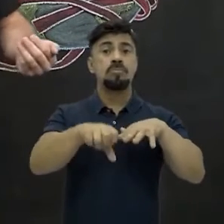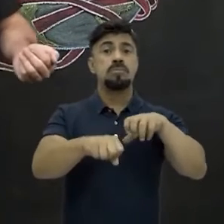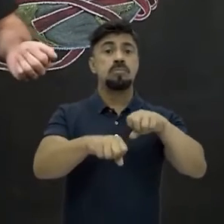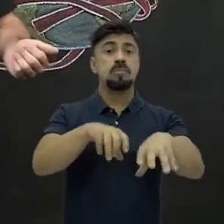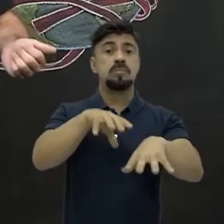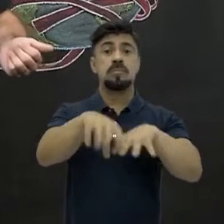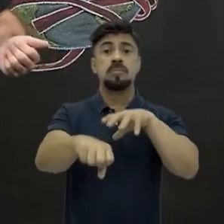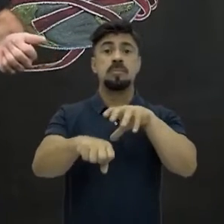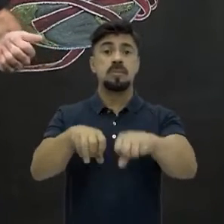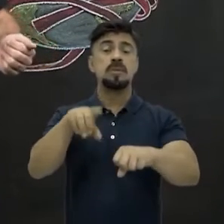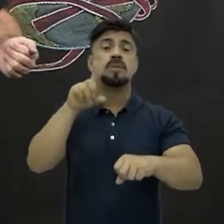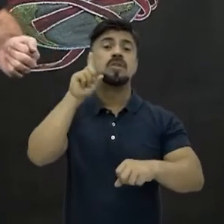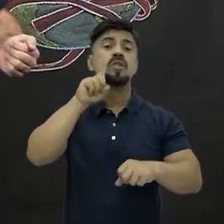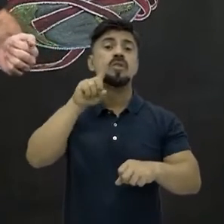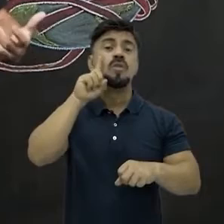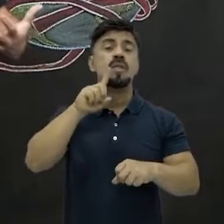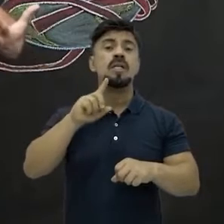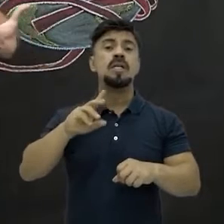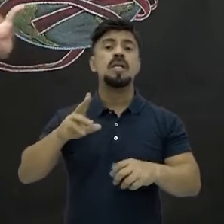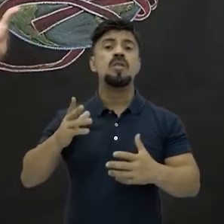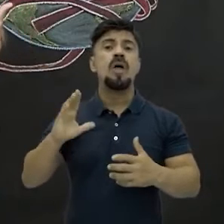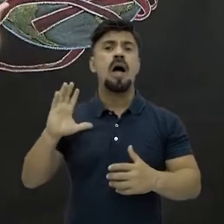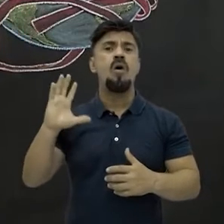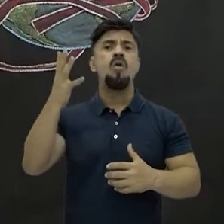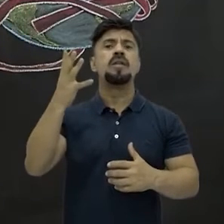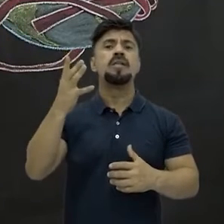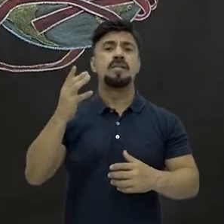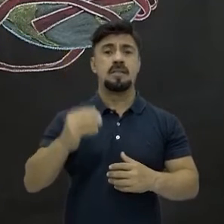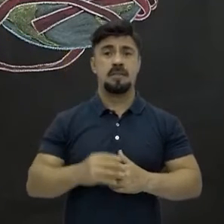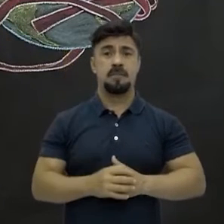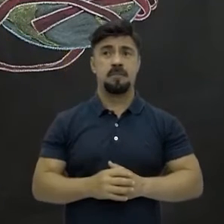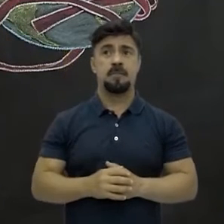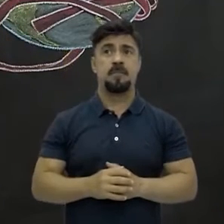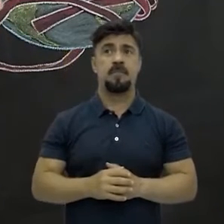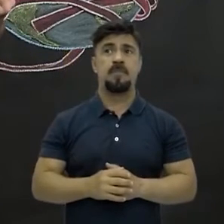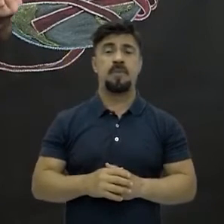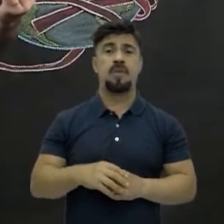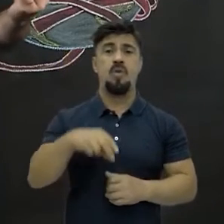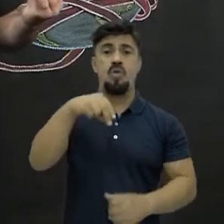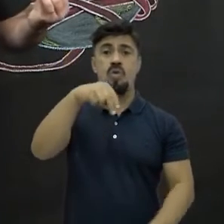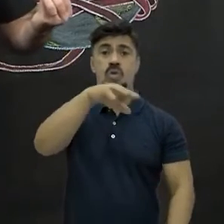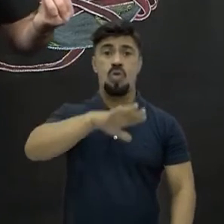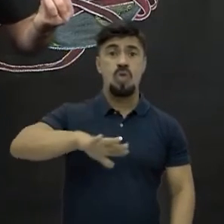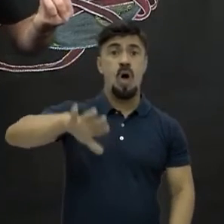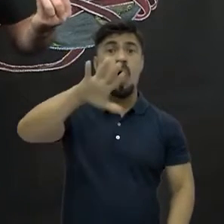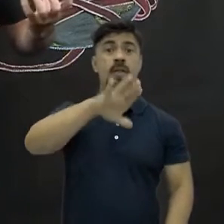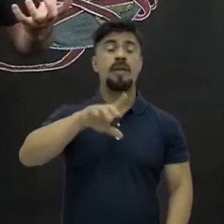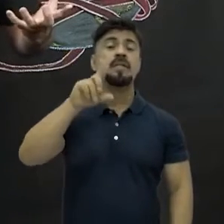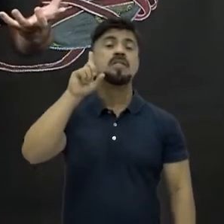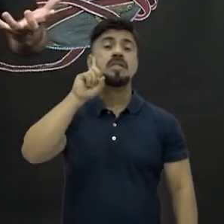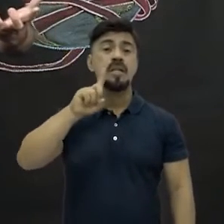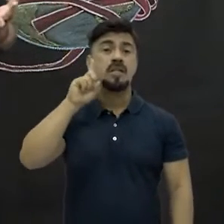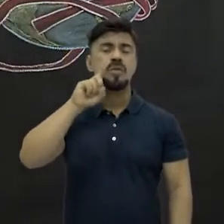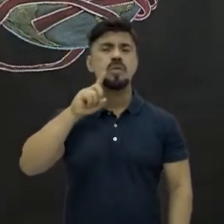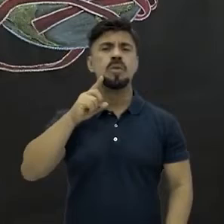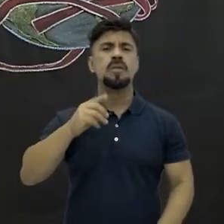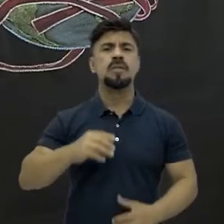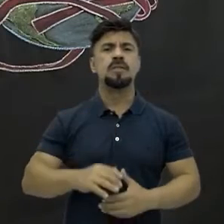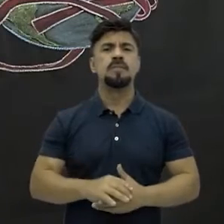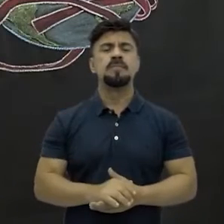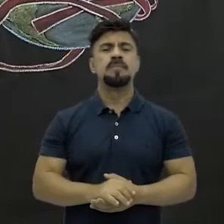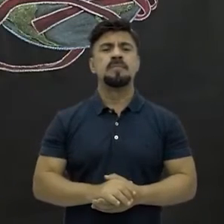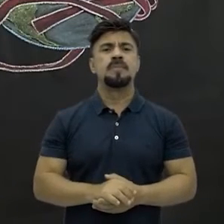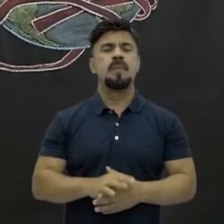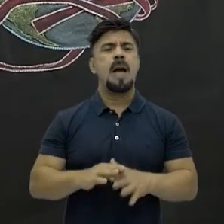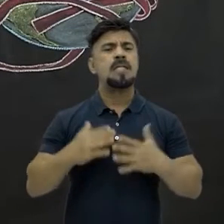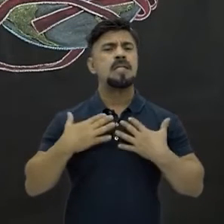colonização estadunidense aconteceu na parte do Nordeste estadunidense de uma maneira